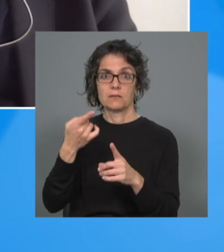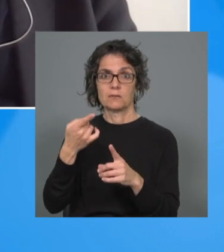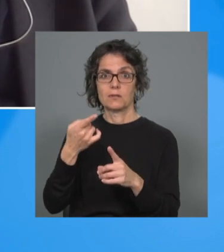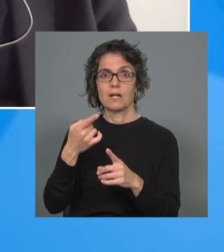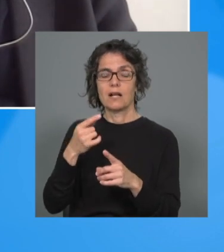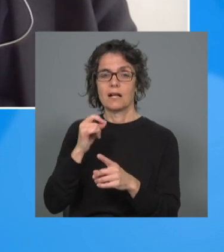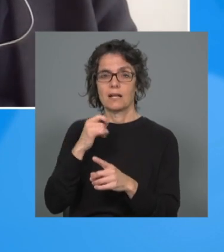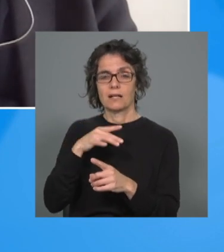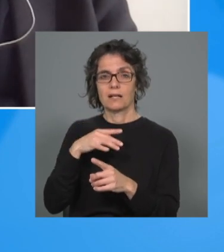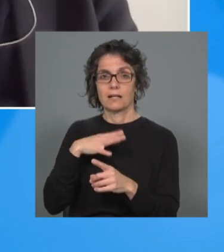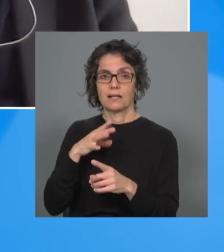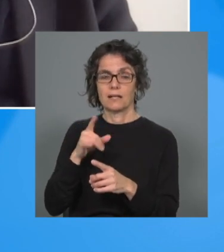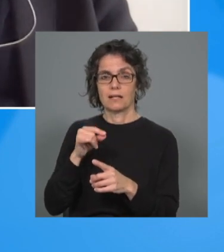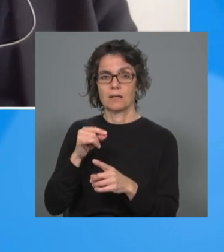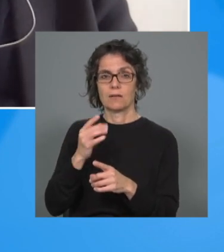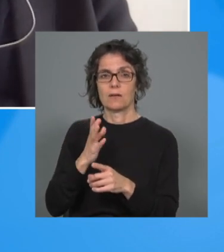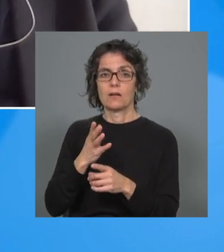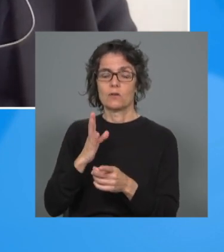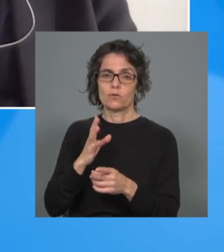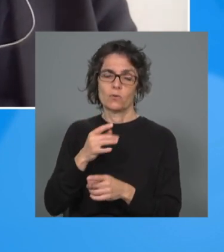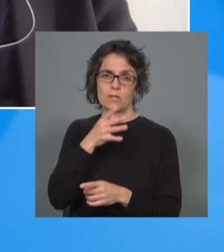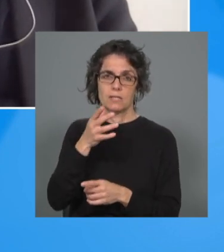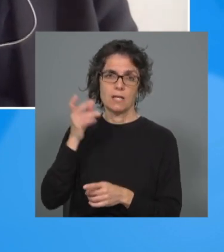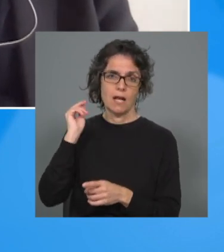mais do que simplesmente assinar um número redondo.